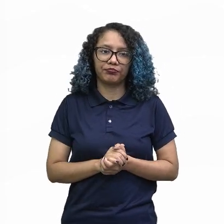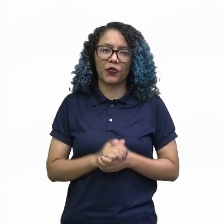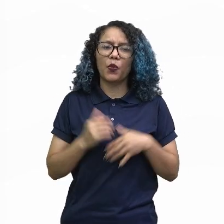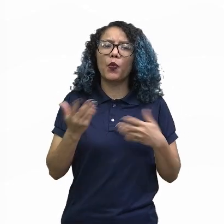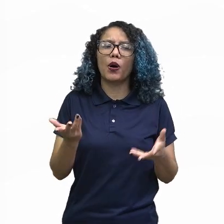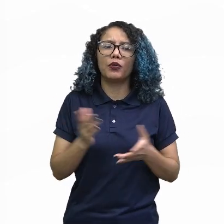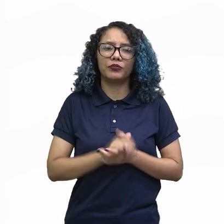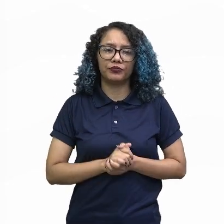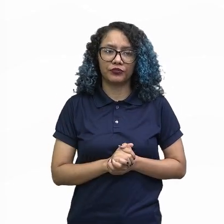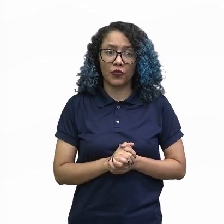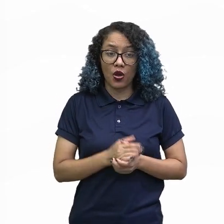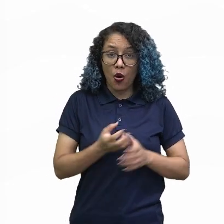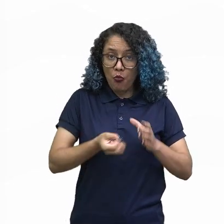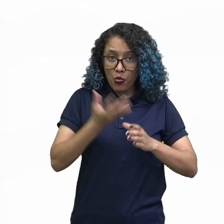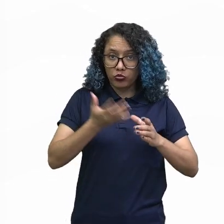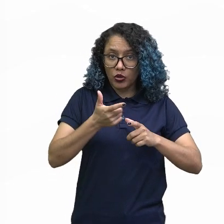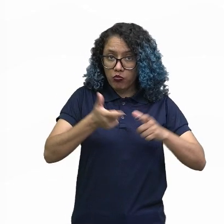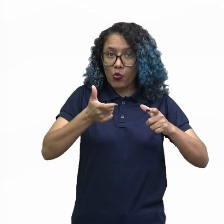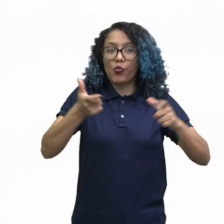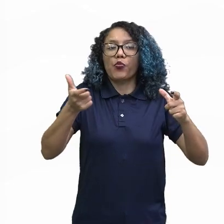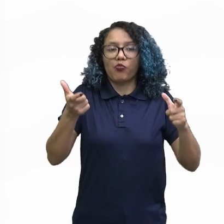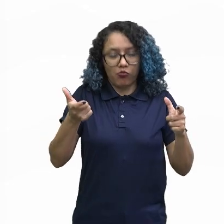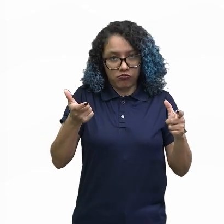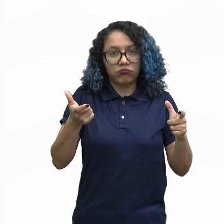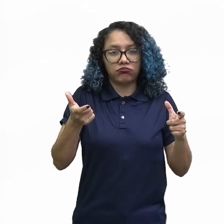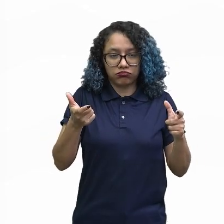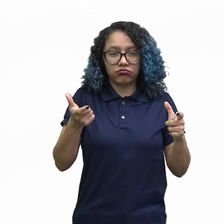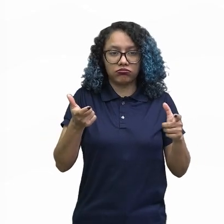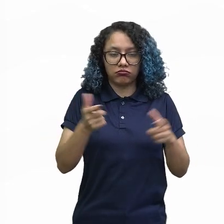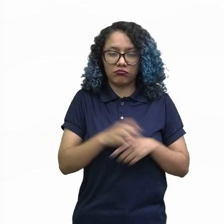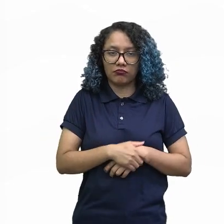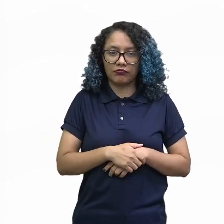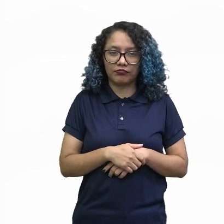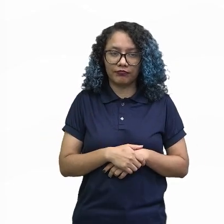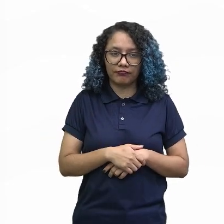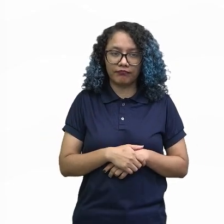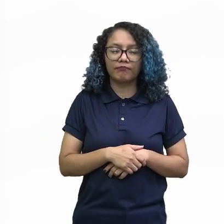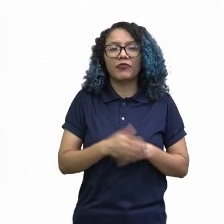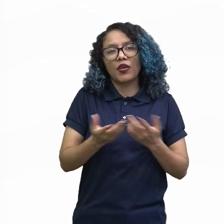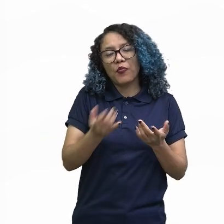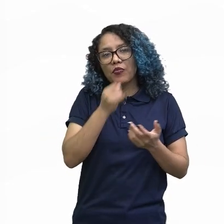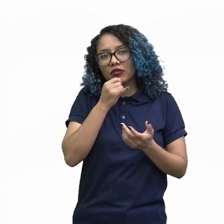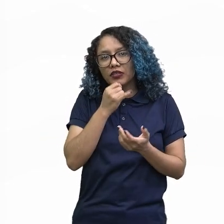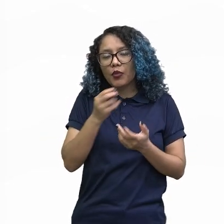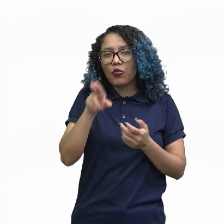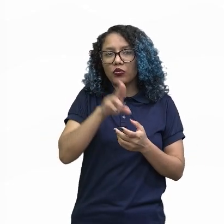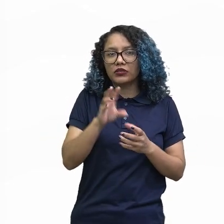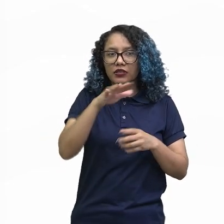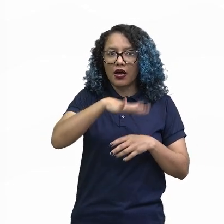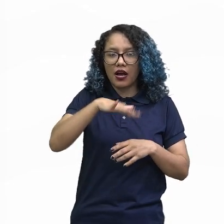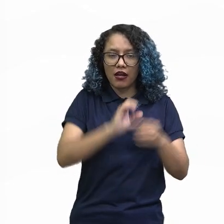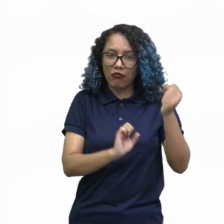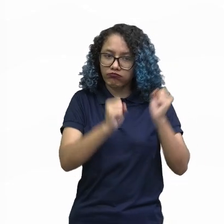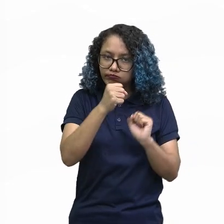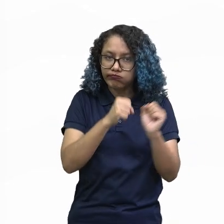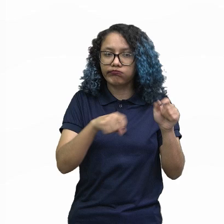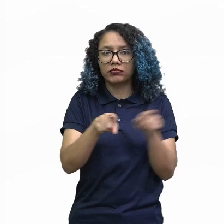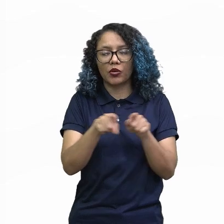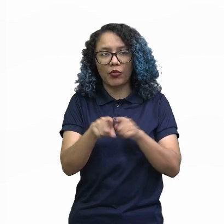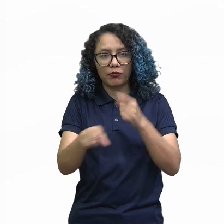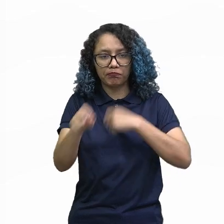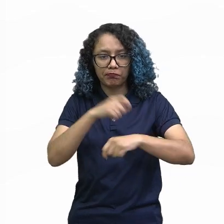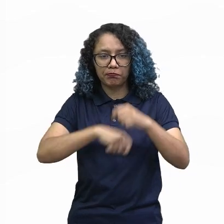aí uma maior produtividade, né, por isso que estão relacionados sempre ali com as indústrias, né, com o comércio, porque a